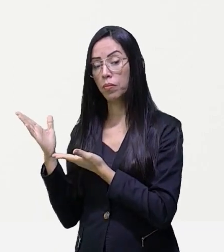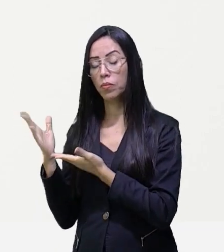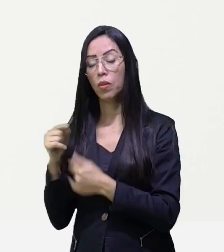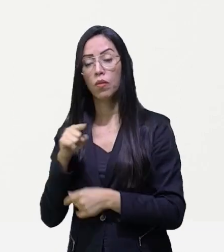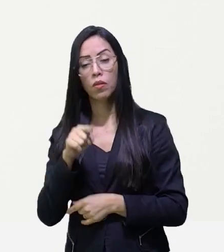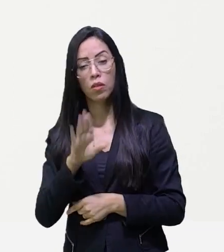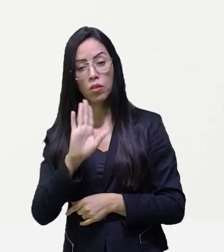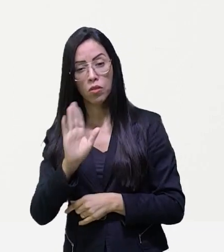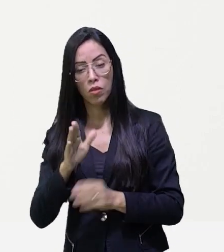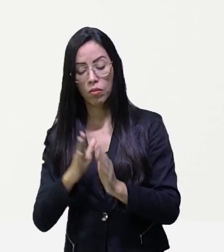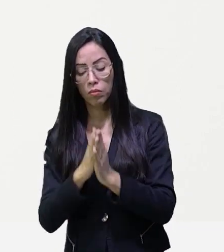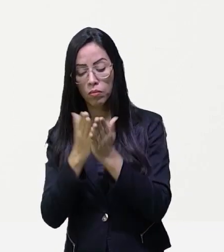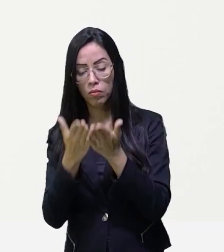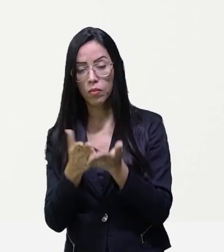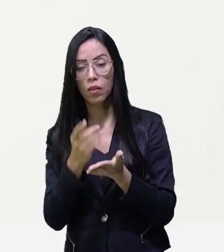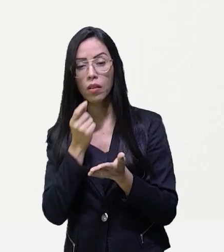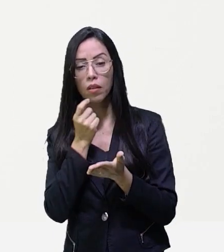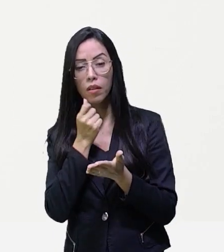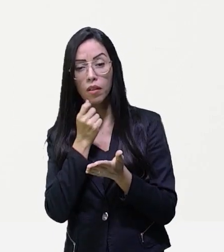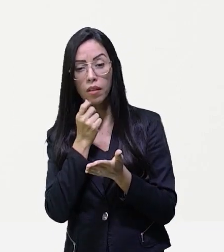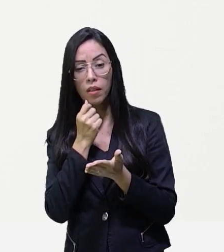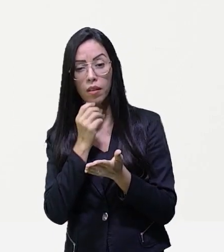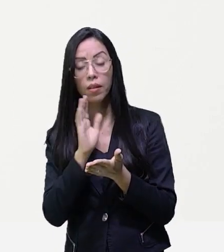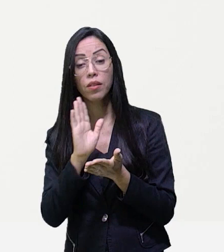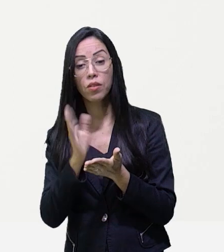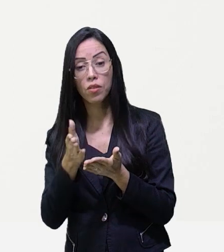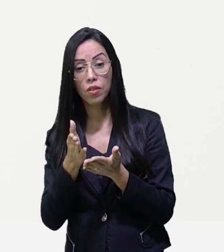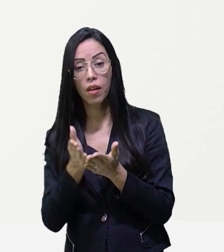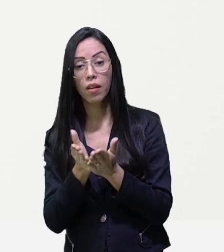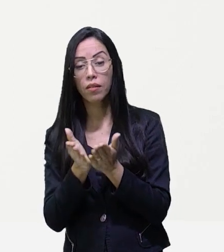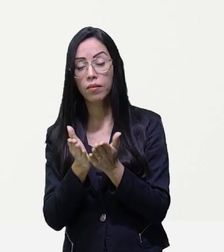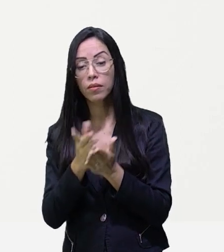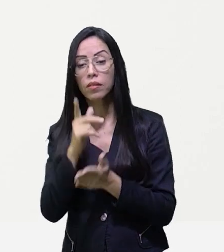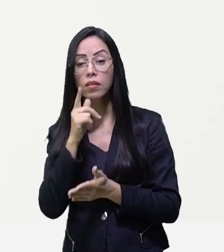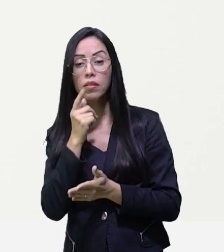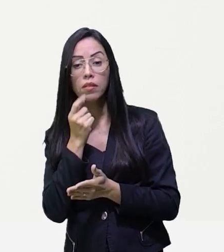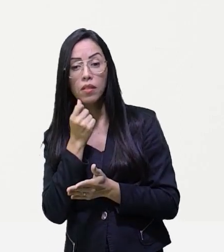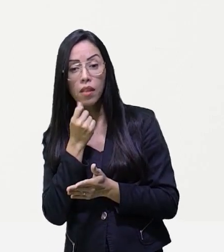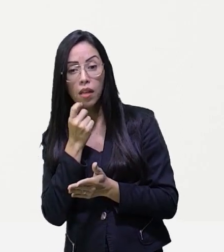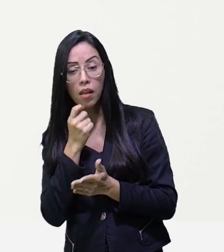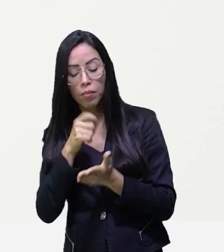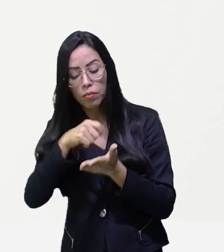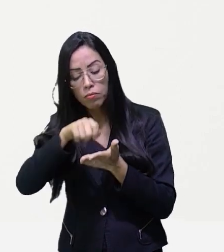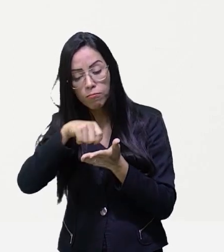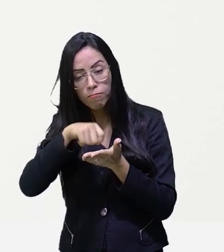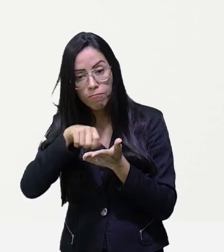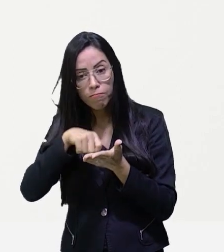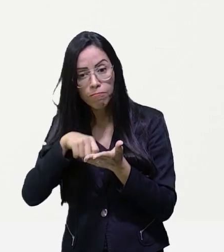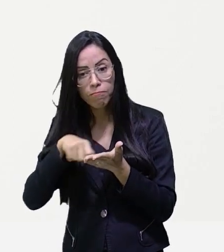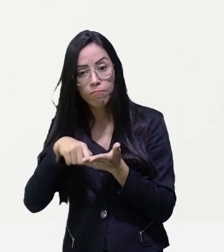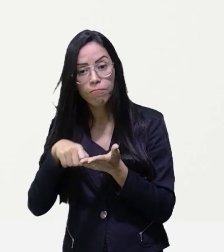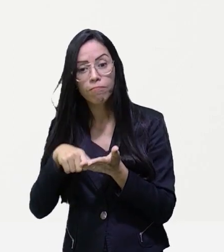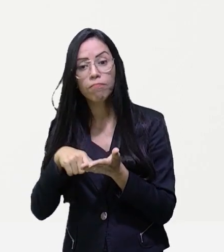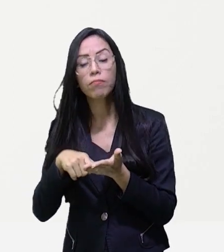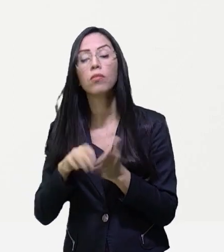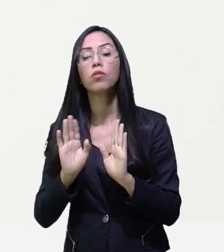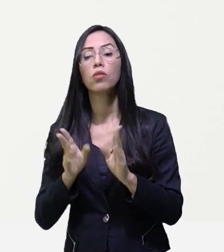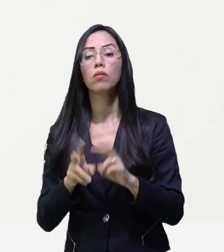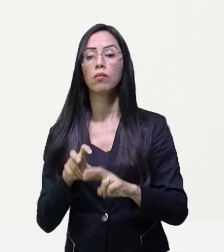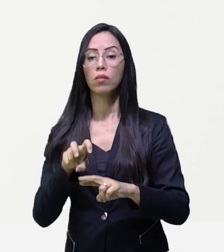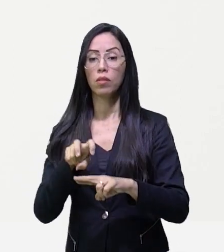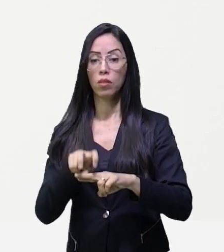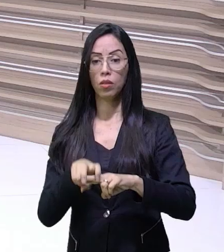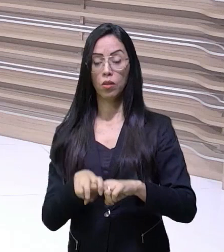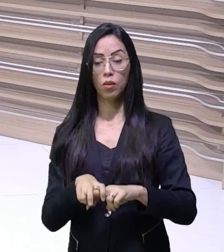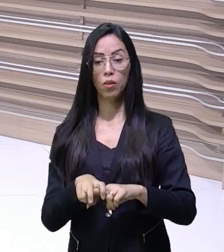com certeza o seu lápis, já está com o caderno? Já pegou o seu lápis? Sentou na sua mesinha para ficar de uma maneira bem confortável